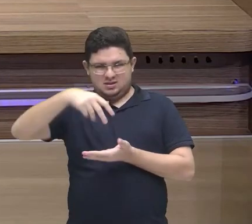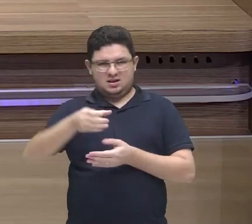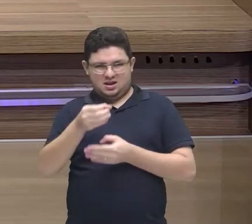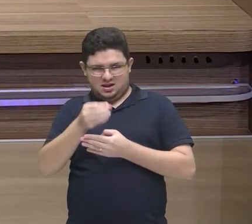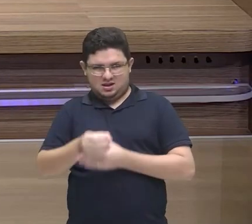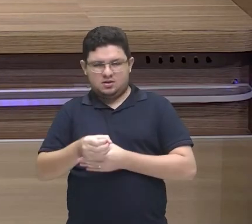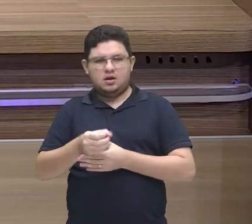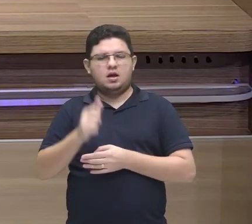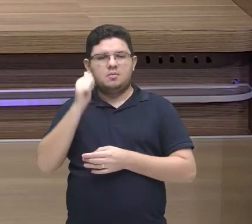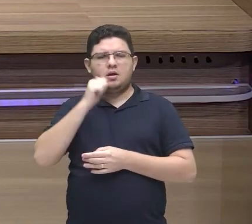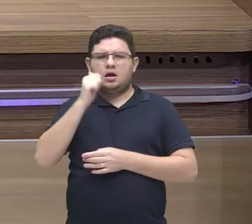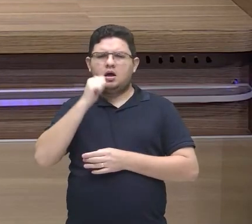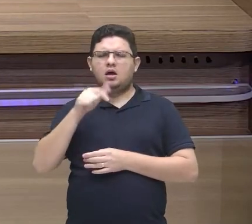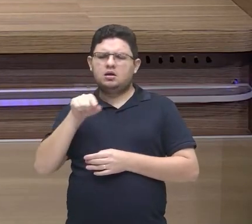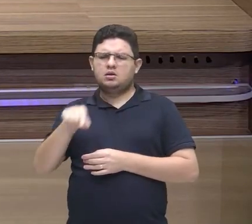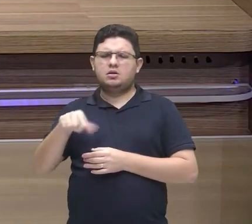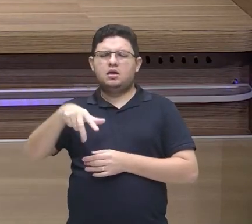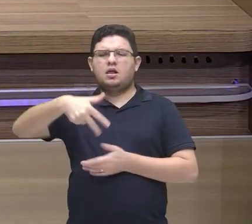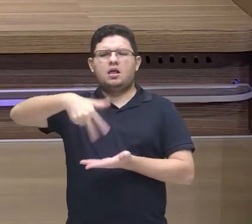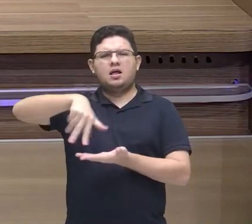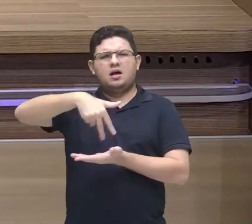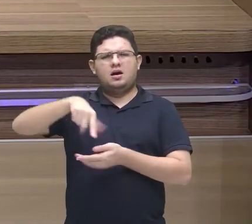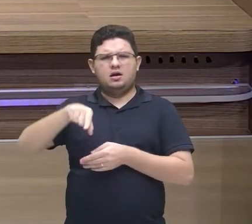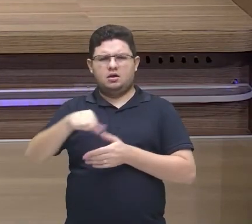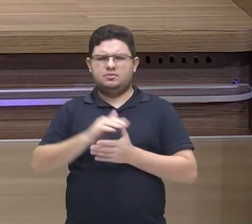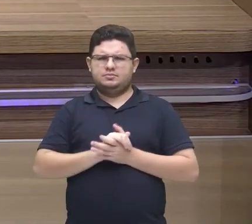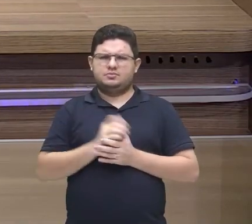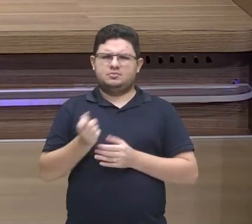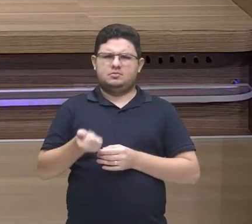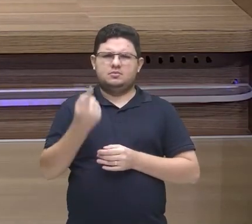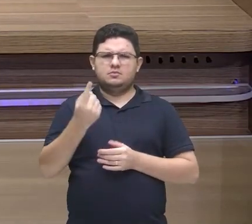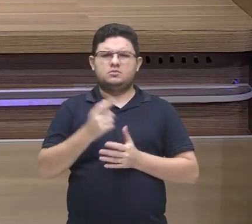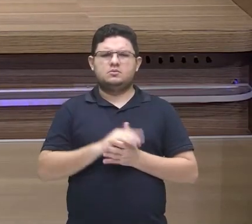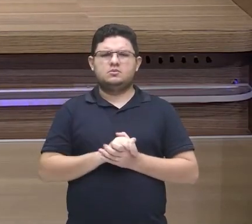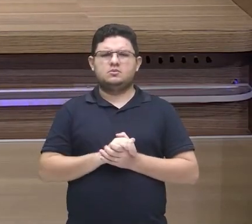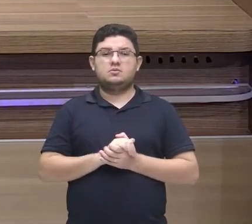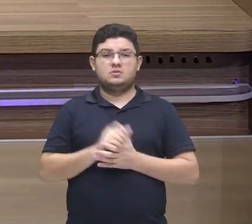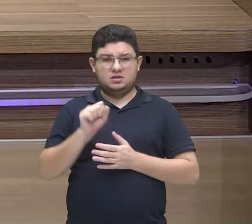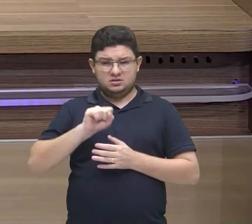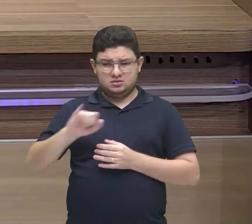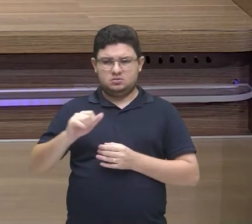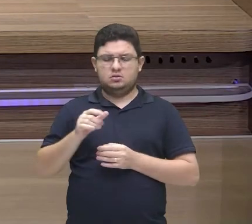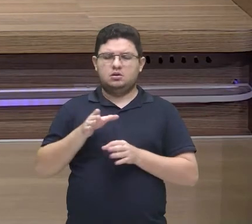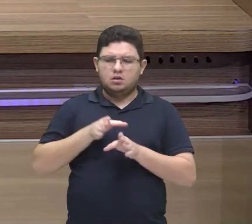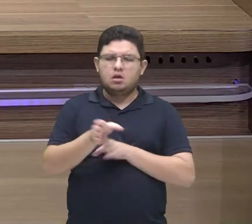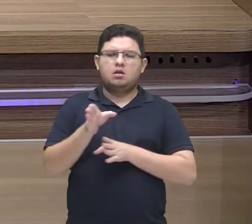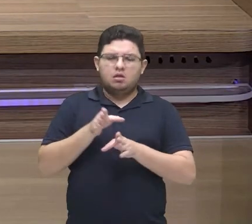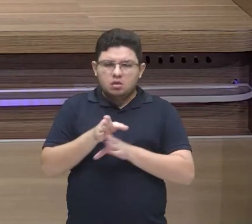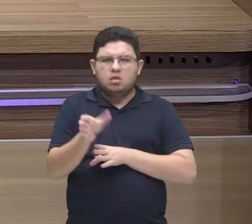aquela dancinha. Né? Aí se chegasse em 10, ela ia fazer 10 vezes. E a família está toda